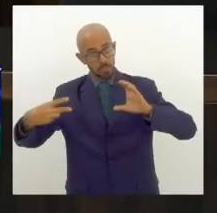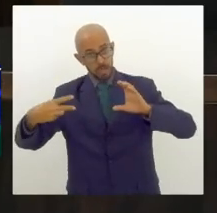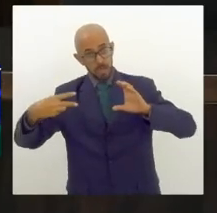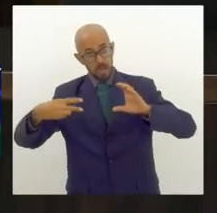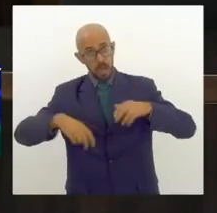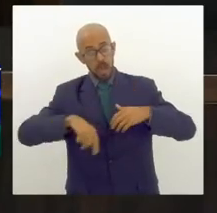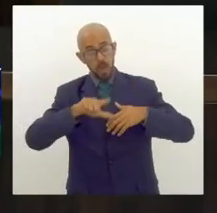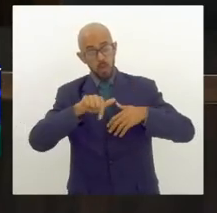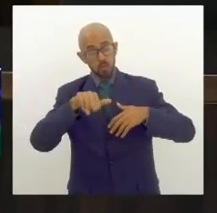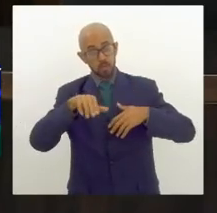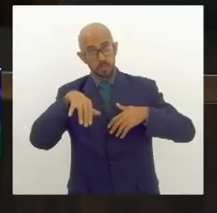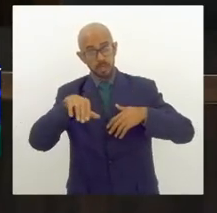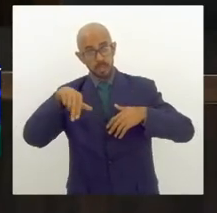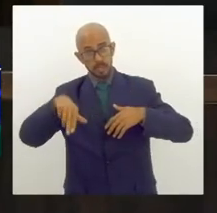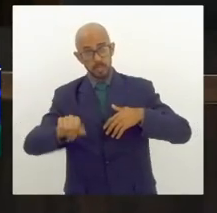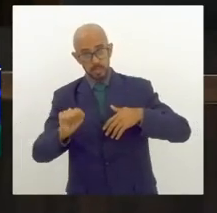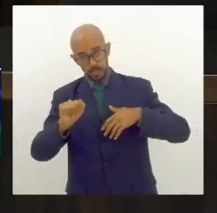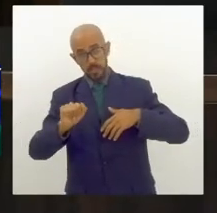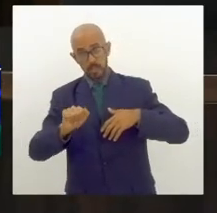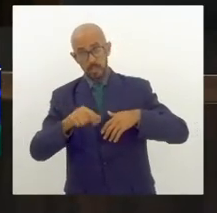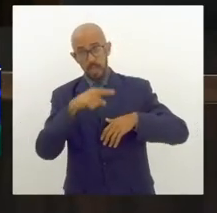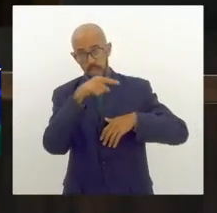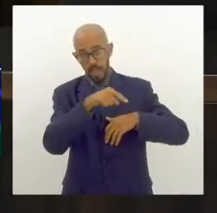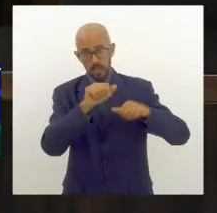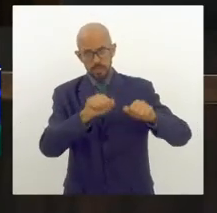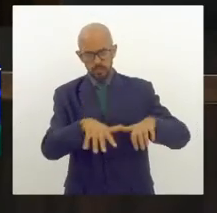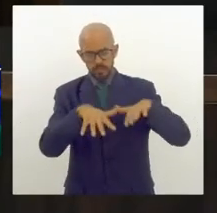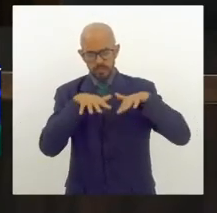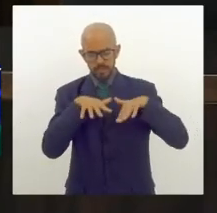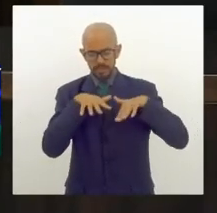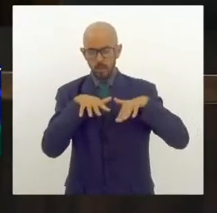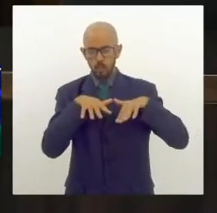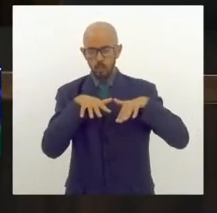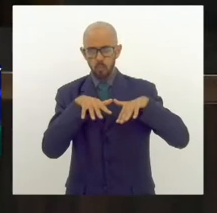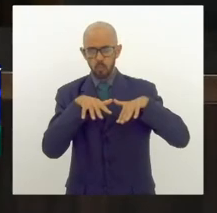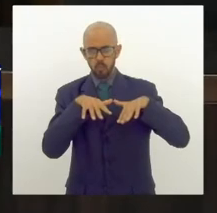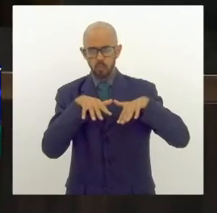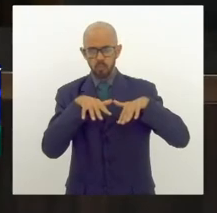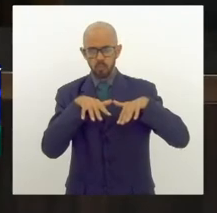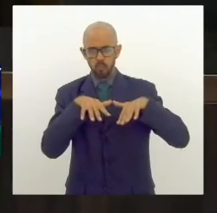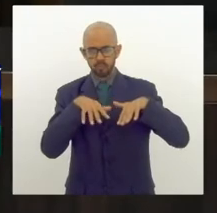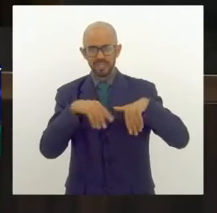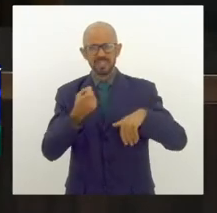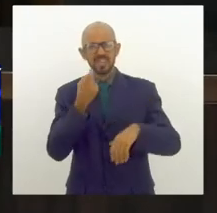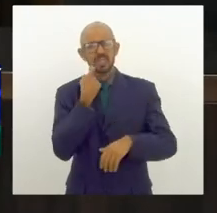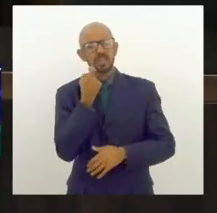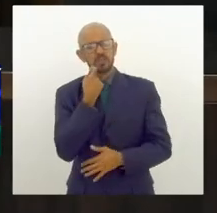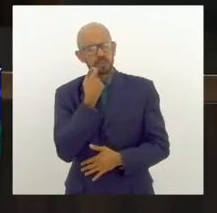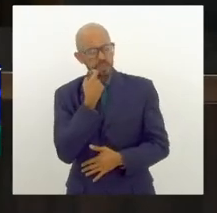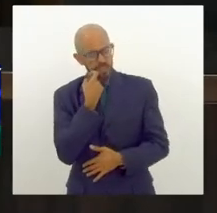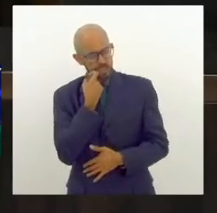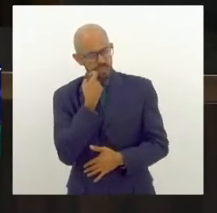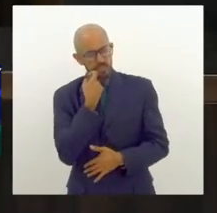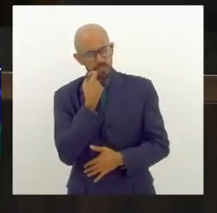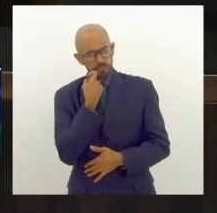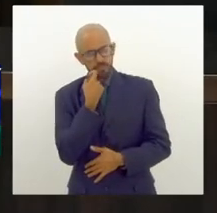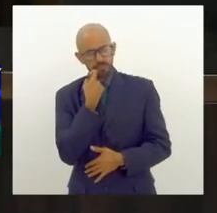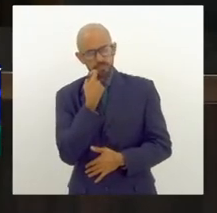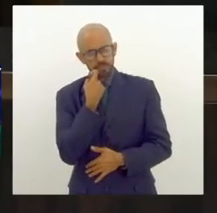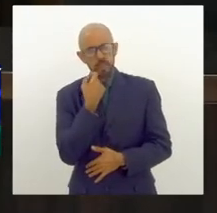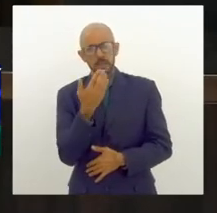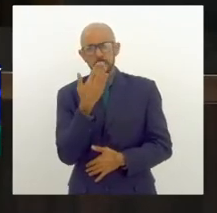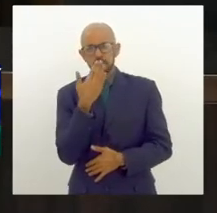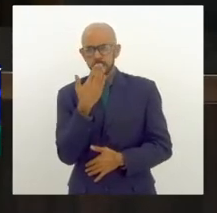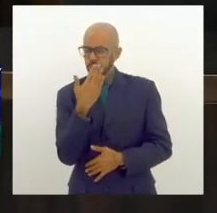Luciana, o nome dela. Ela estava ali na sessão, se não me falha a memória, de sexta-feira, reivindicando, acompanhando,